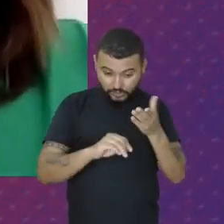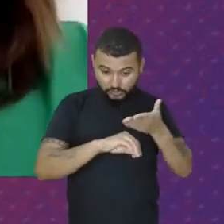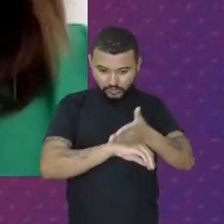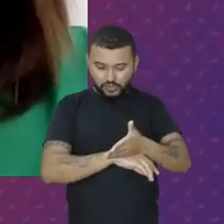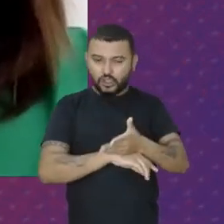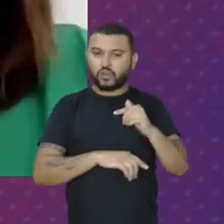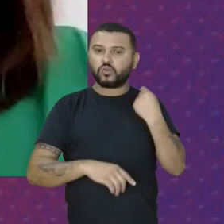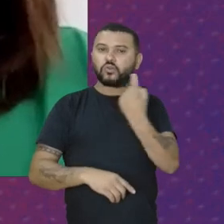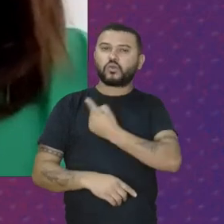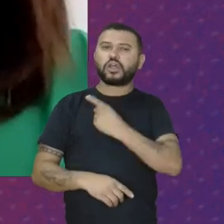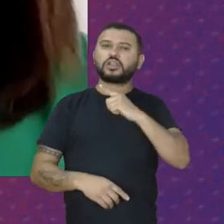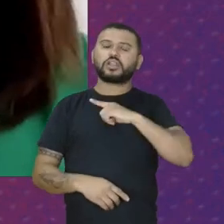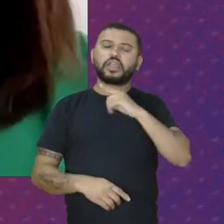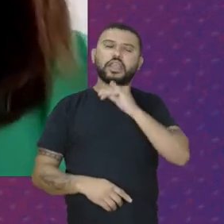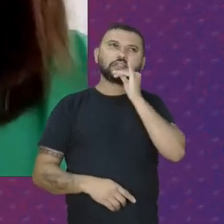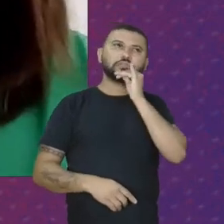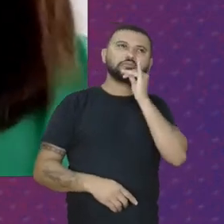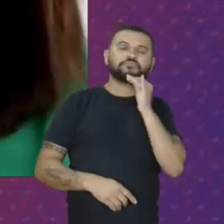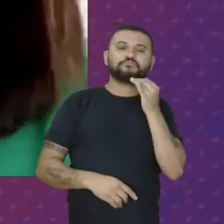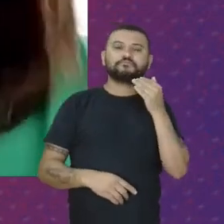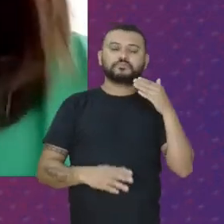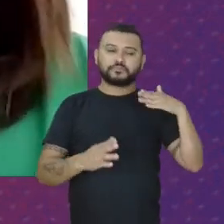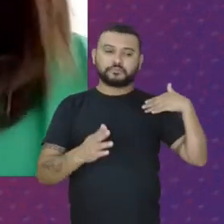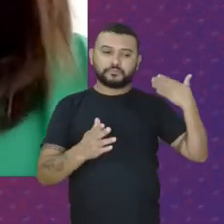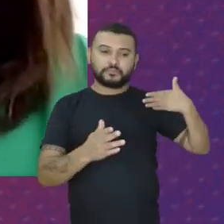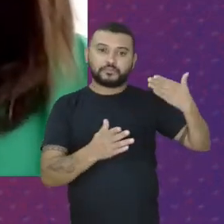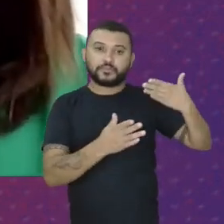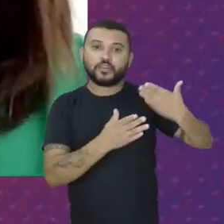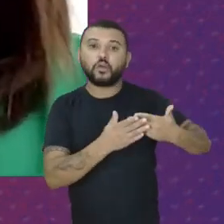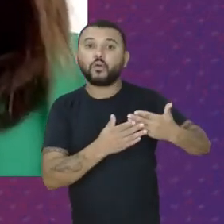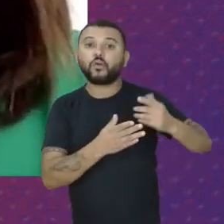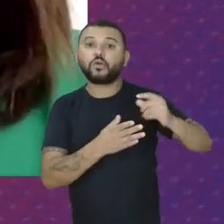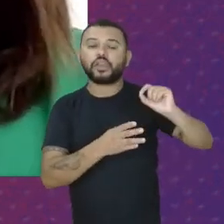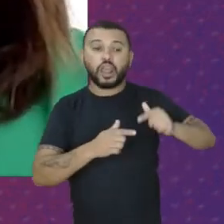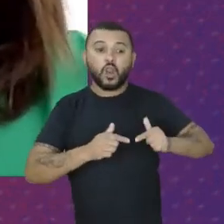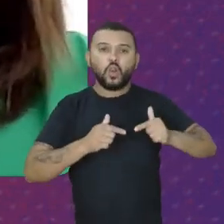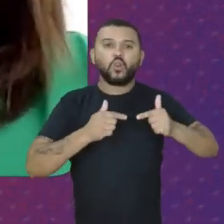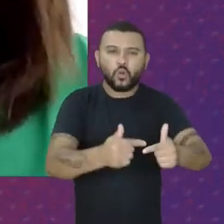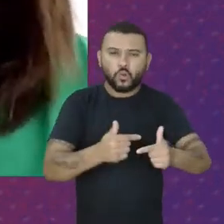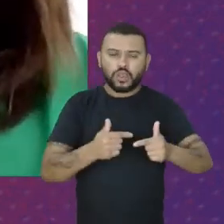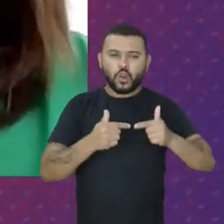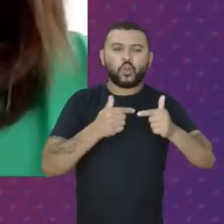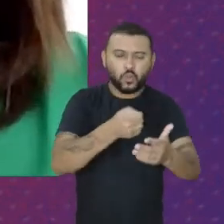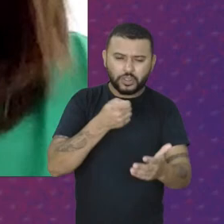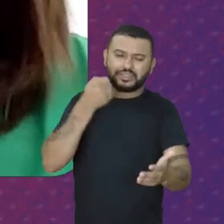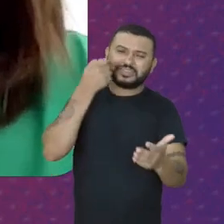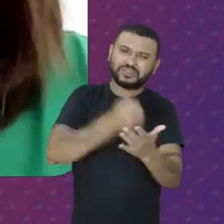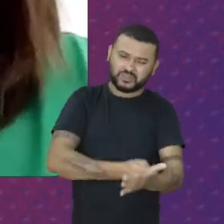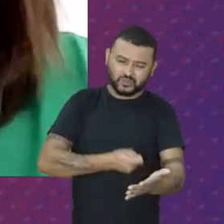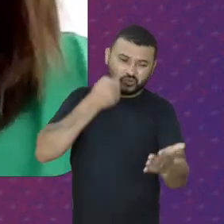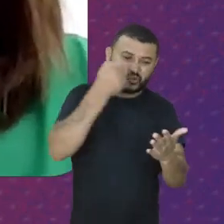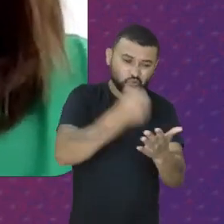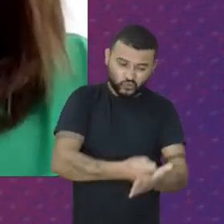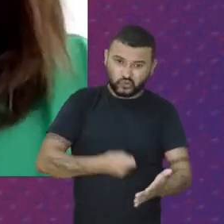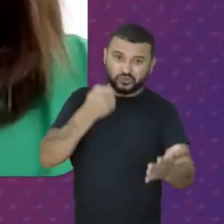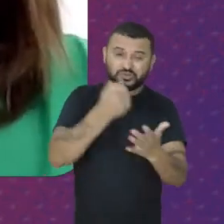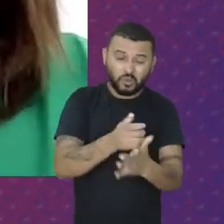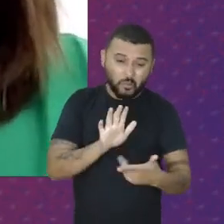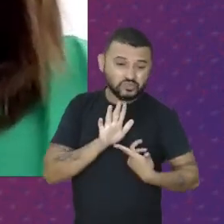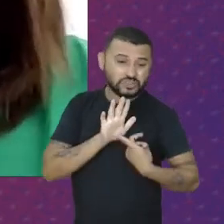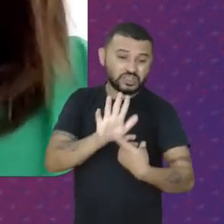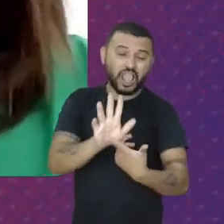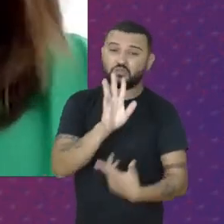gente tem uma trajetória de luta muito forte para sermos reconhecidas